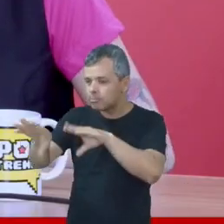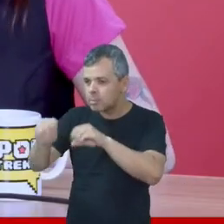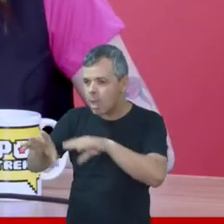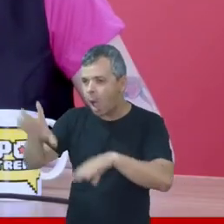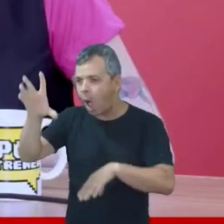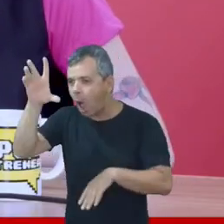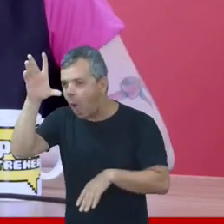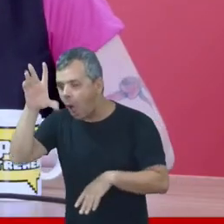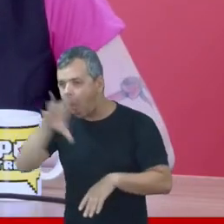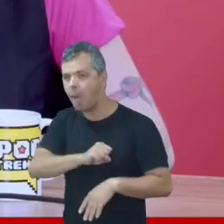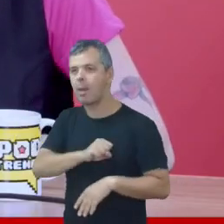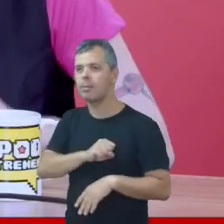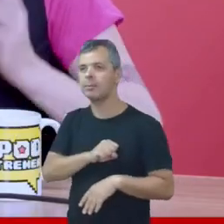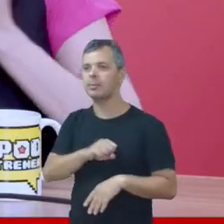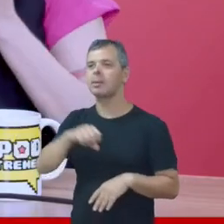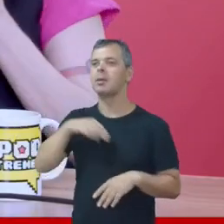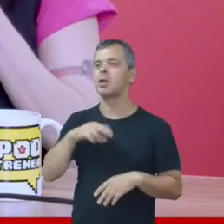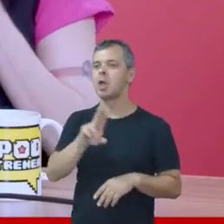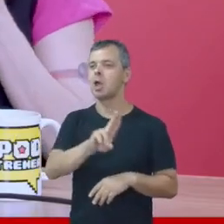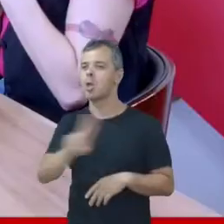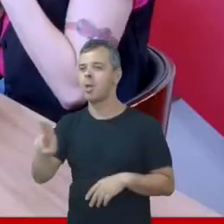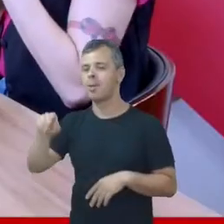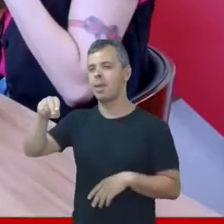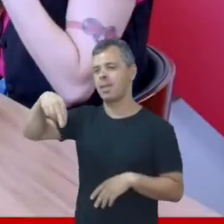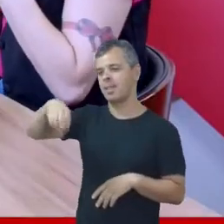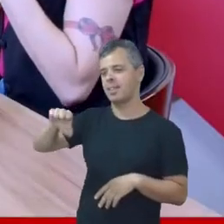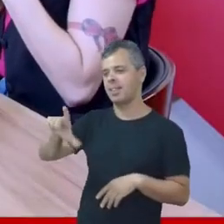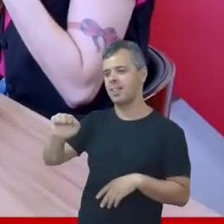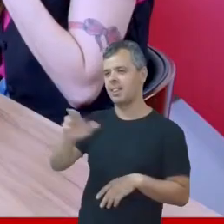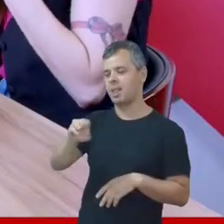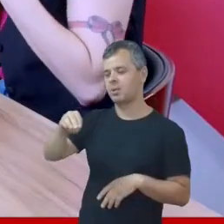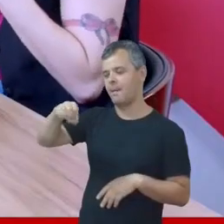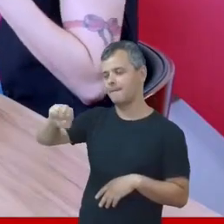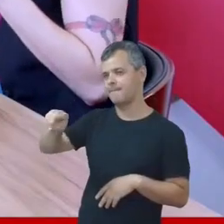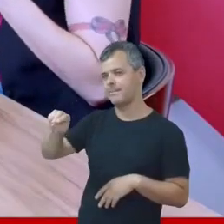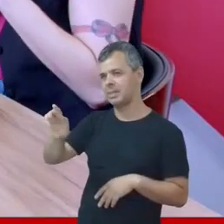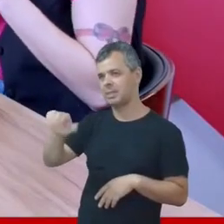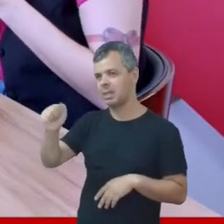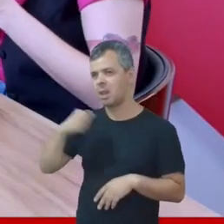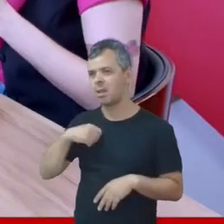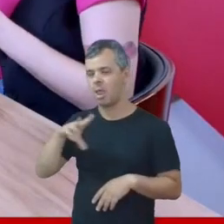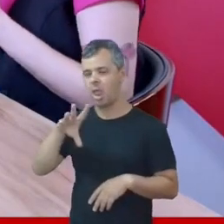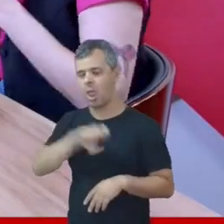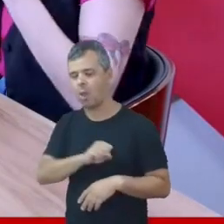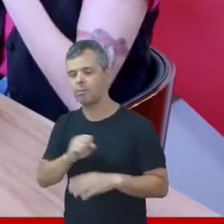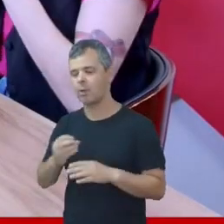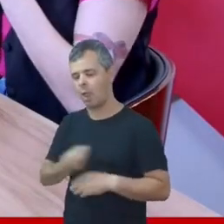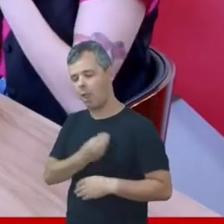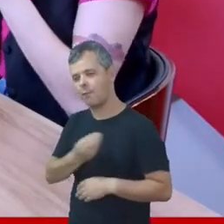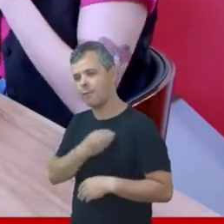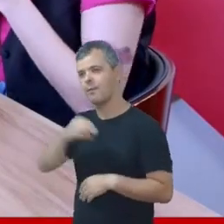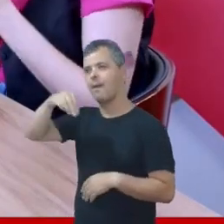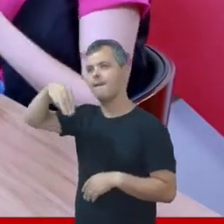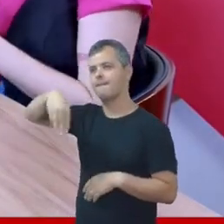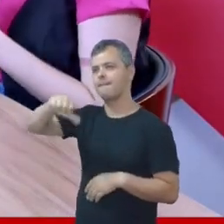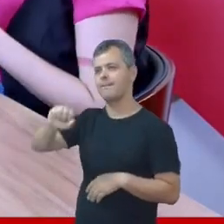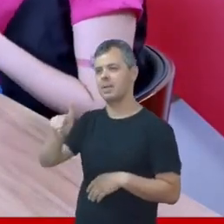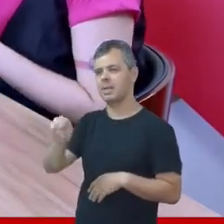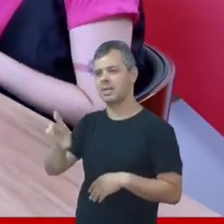a amar. Nelson Mandela. O grande. Frase de Nelson Eu amo Mandela, essa frase. gente. Viva Mandela. Viva Mandela. É